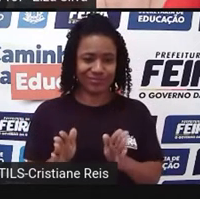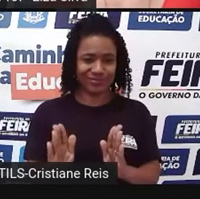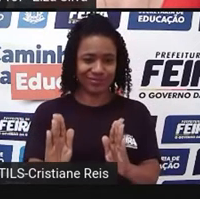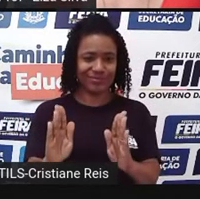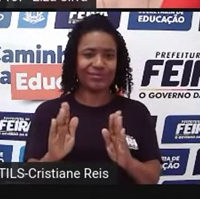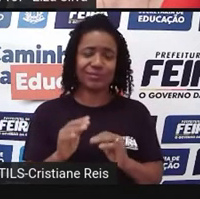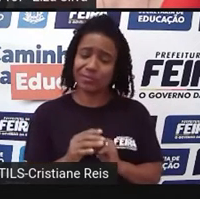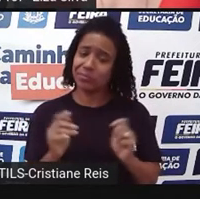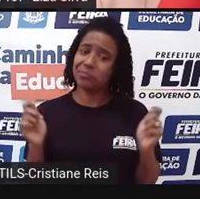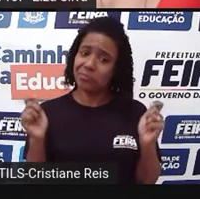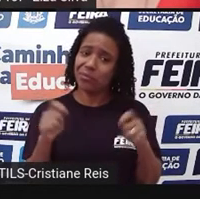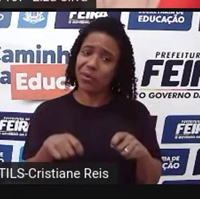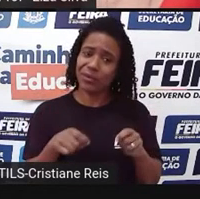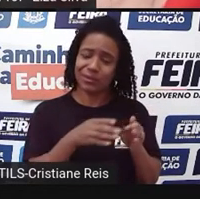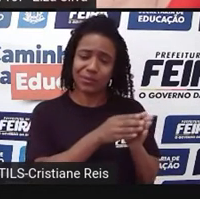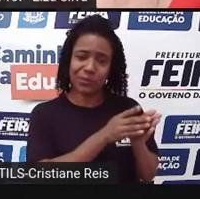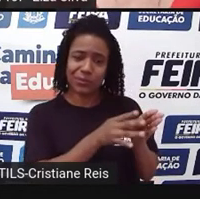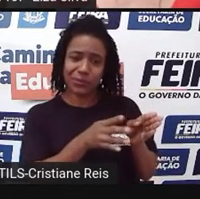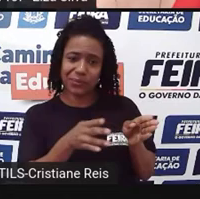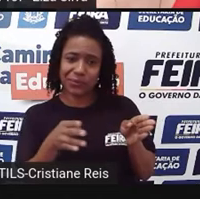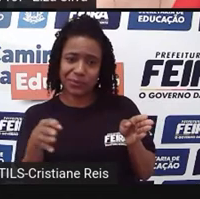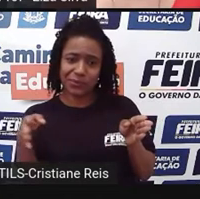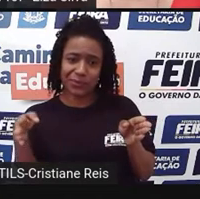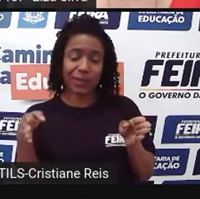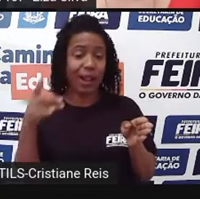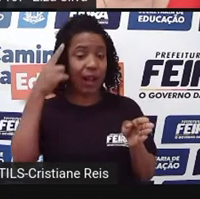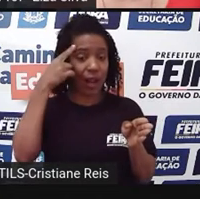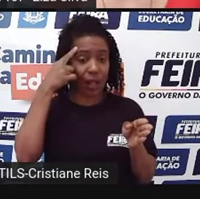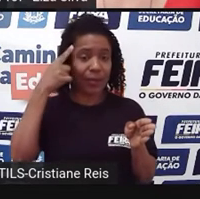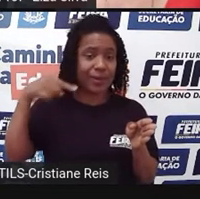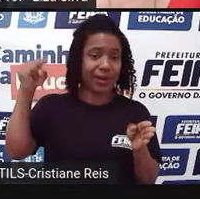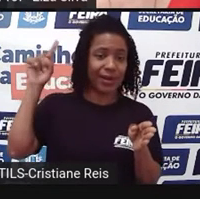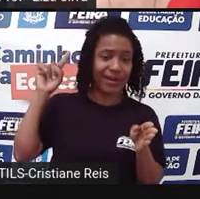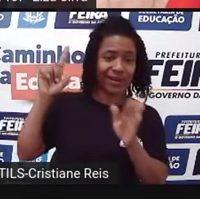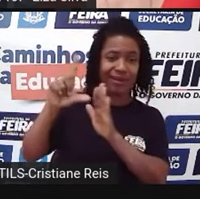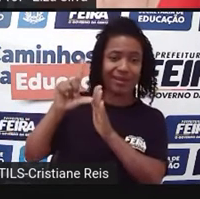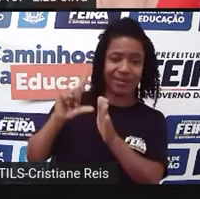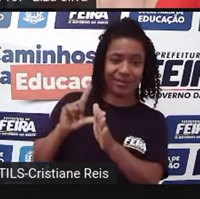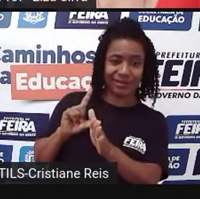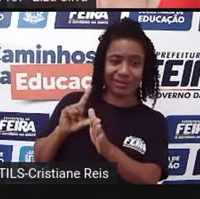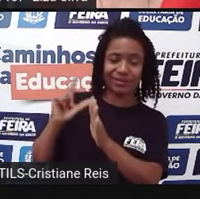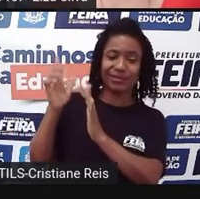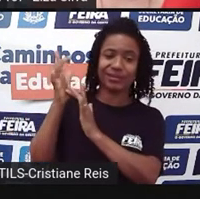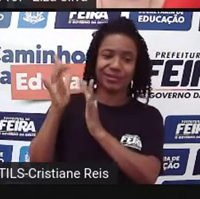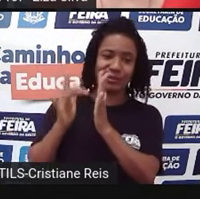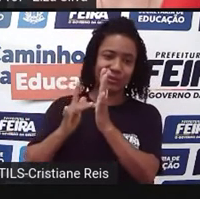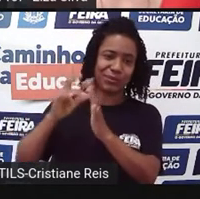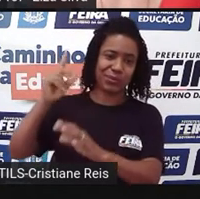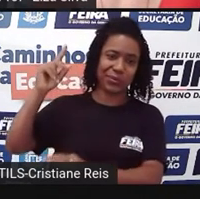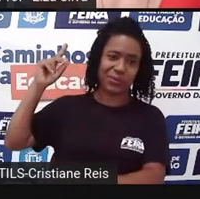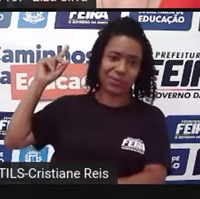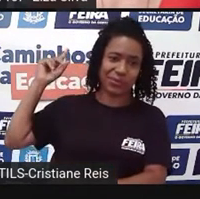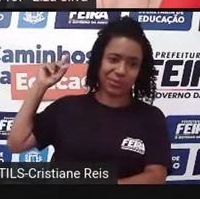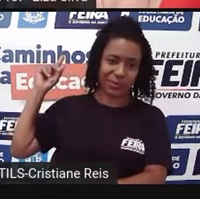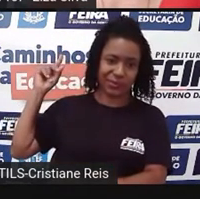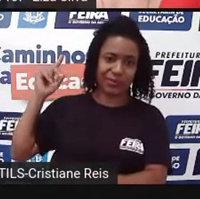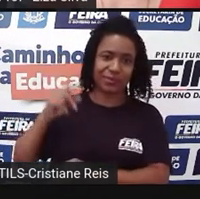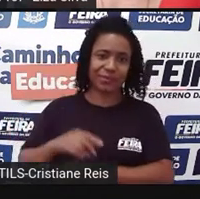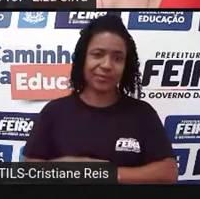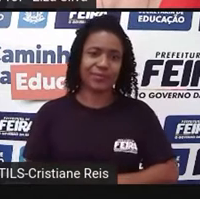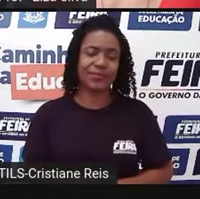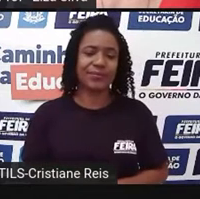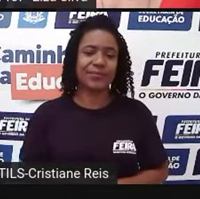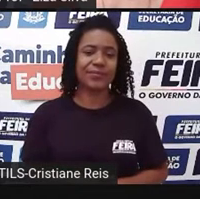time Line te traz eventos que aconteceram nesse período tão importante que você saiba que me